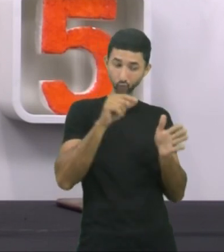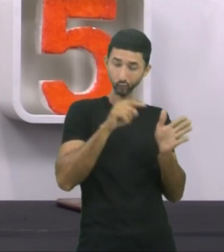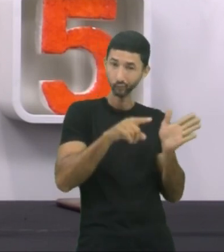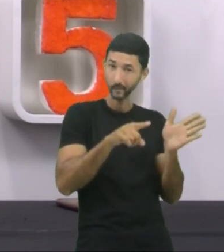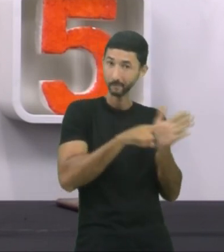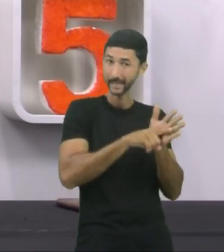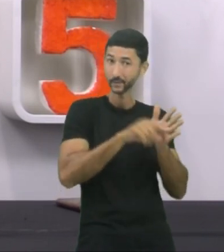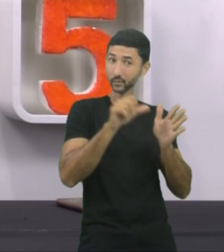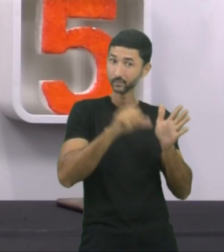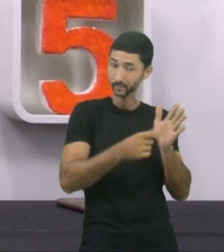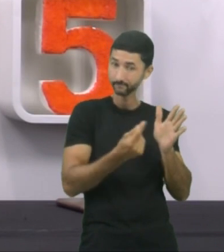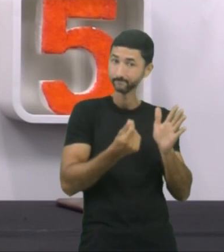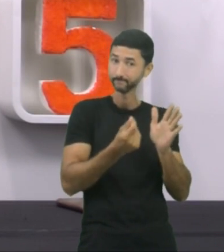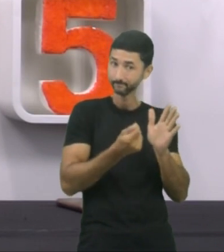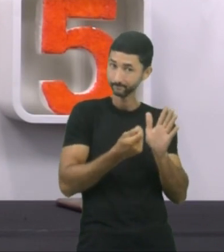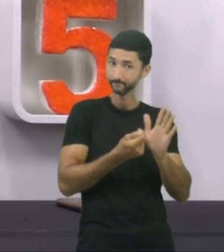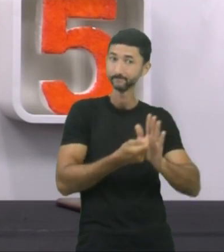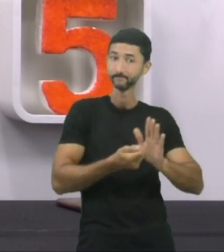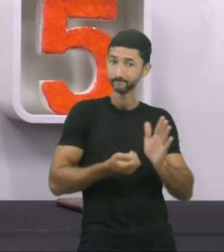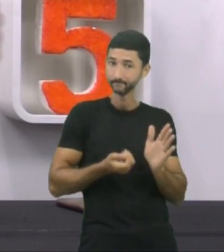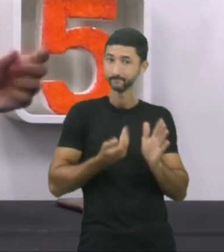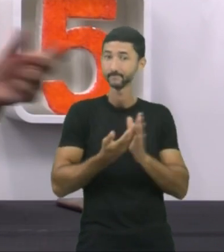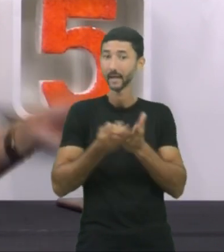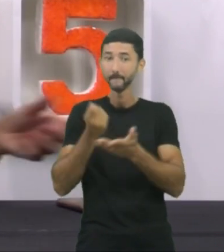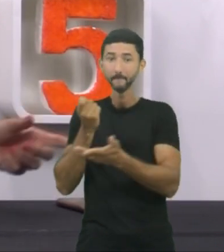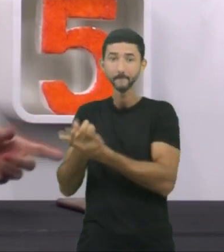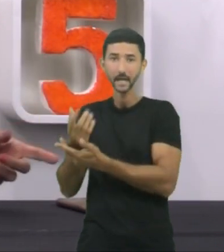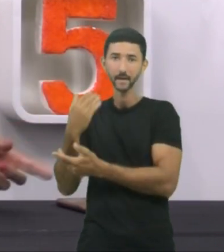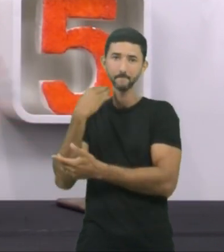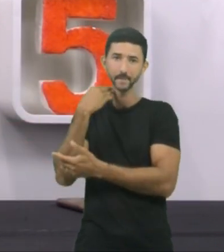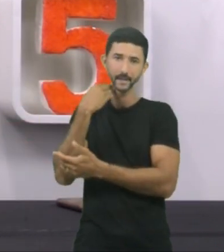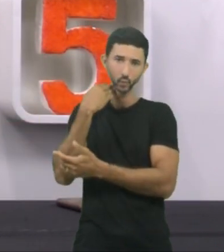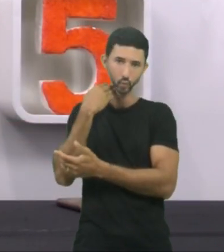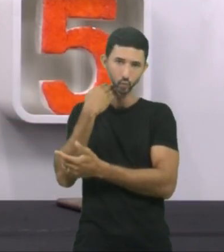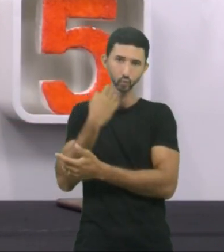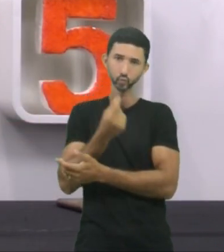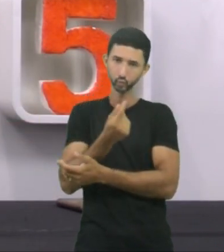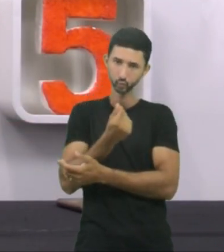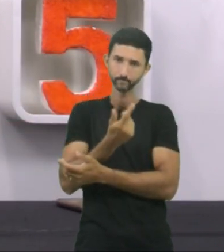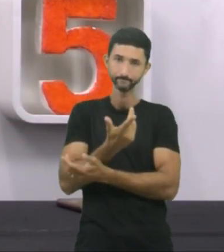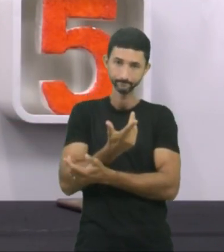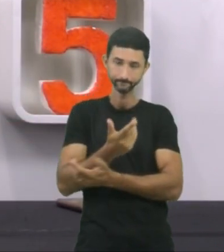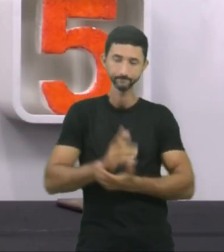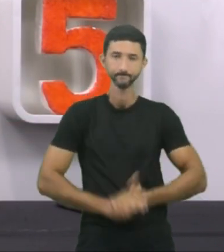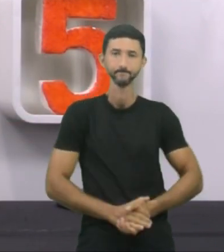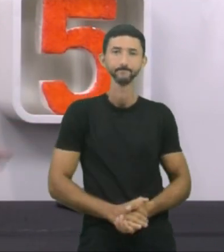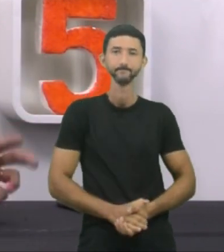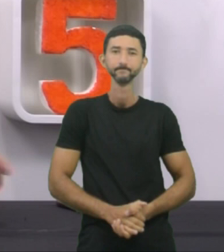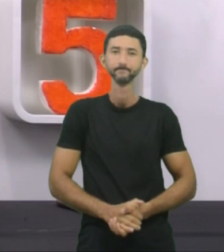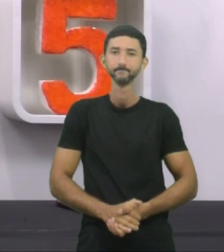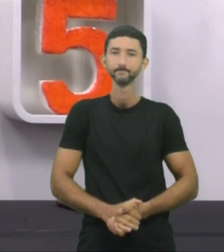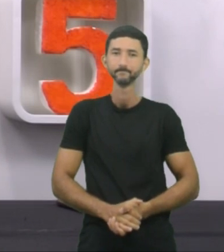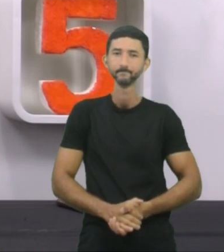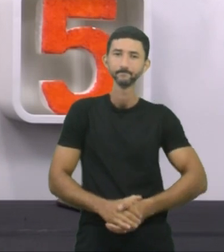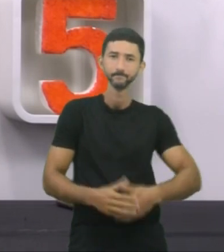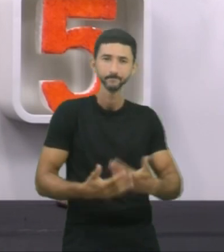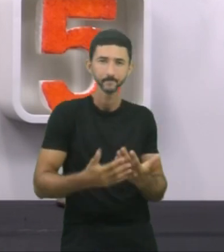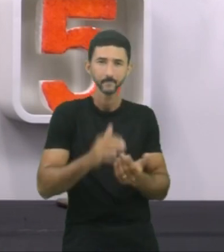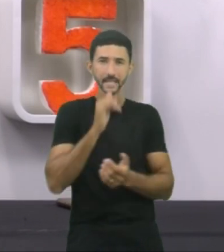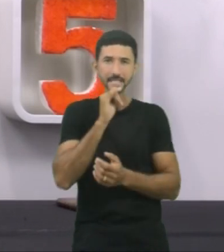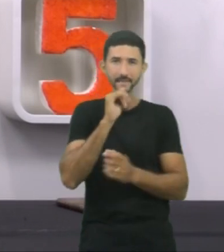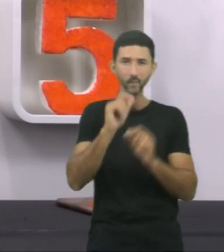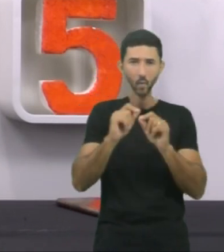você está em débito, está devendo esse respectivo valor que foi gasto, tá? É